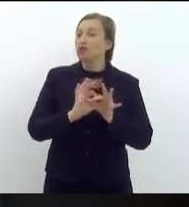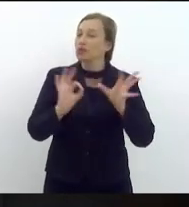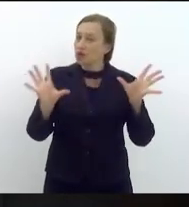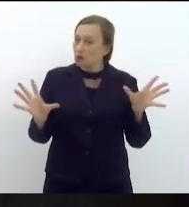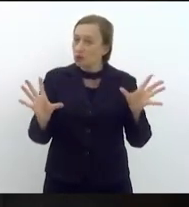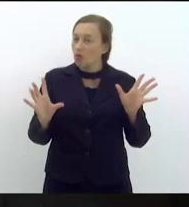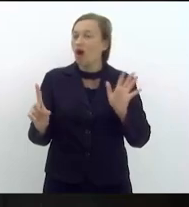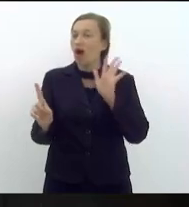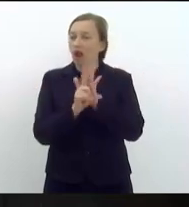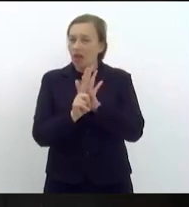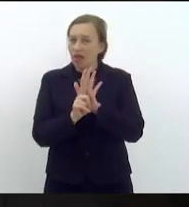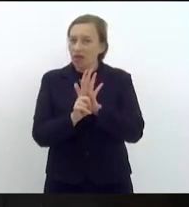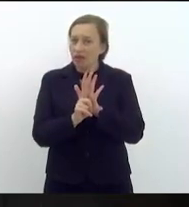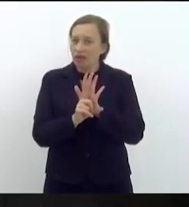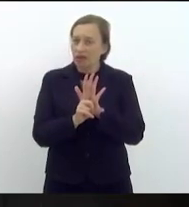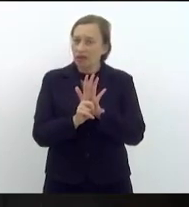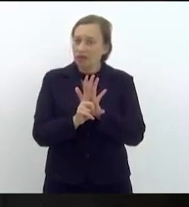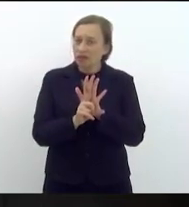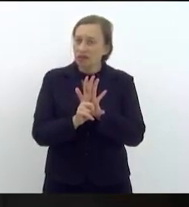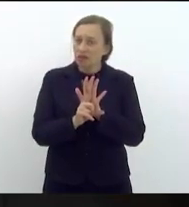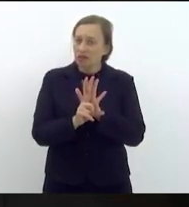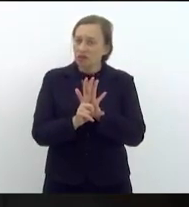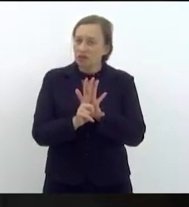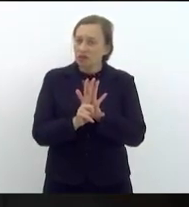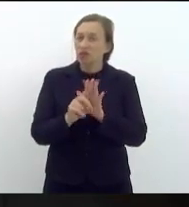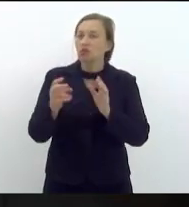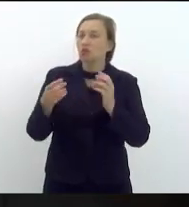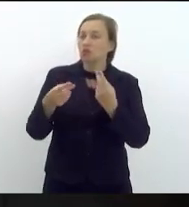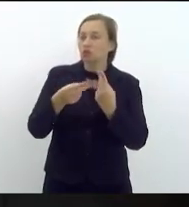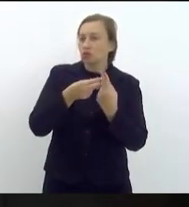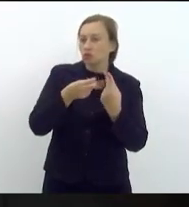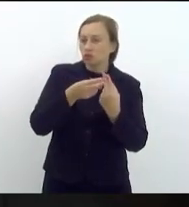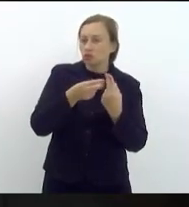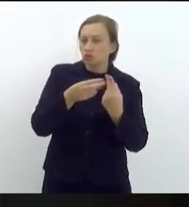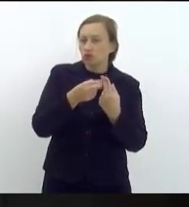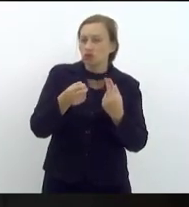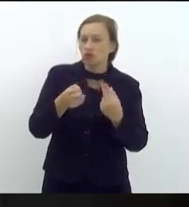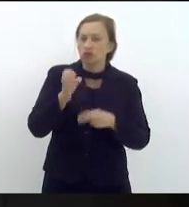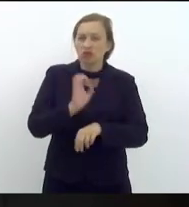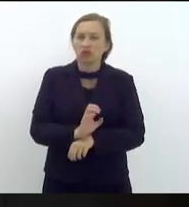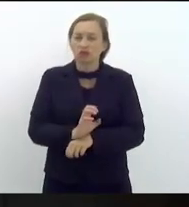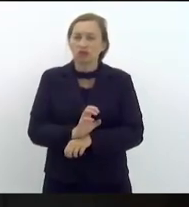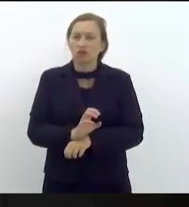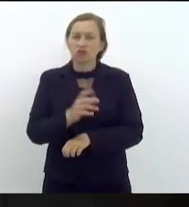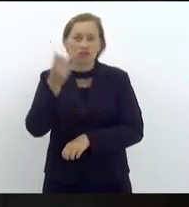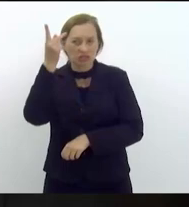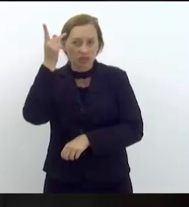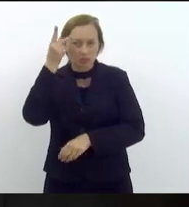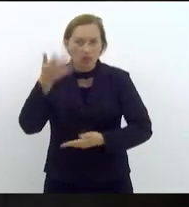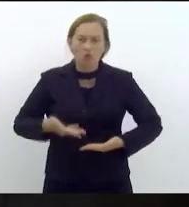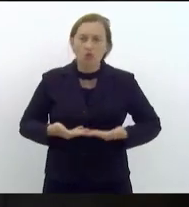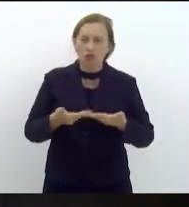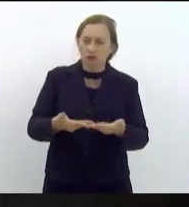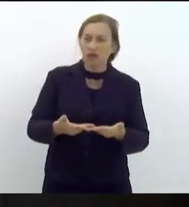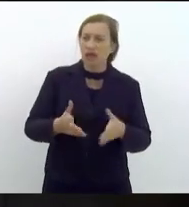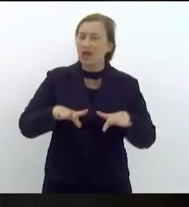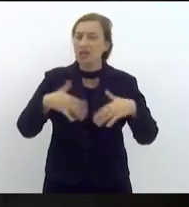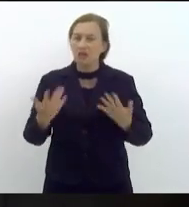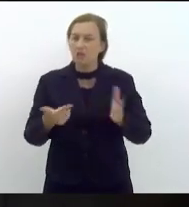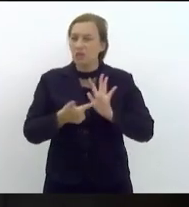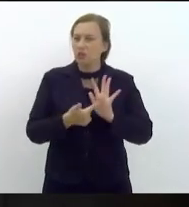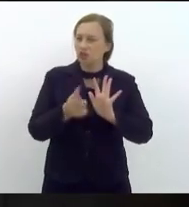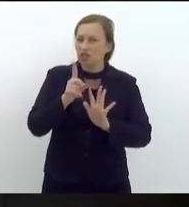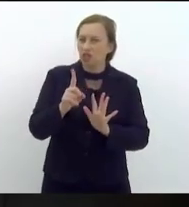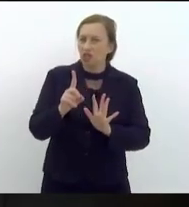a lei que garante que os SUS estadual de São Paulo forneça então isso só para mostrar que não é uma questão